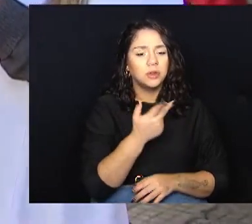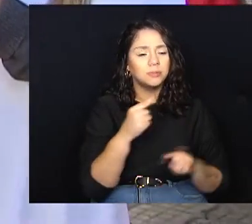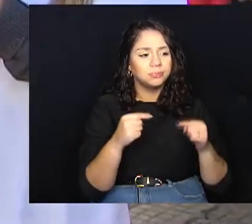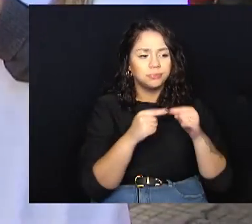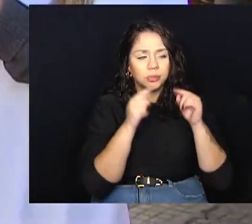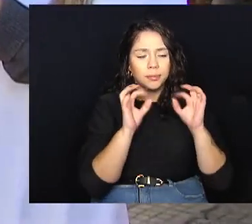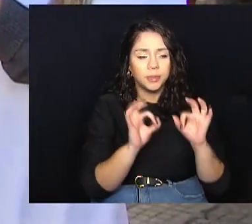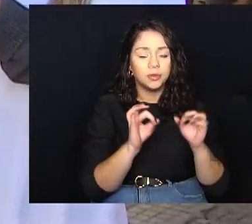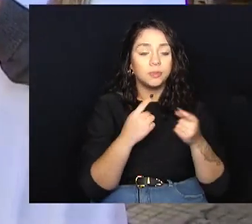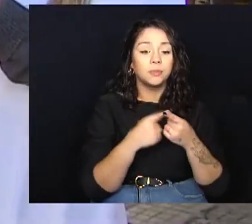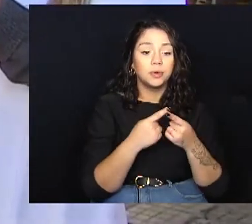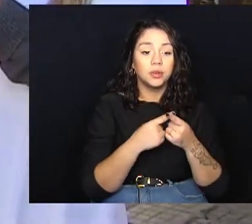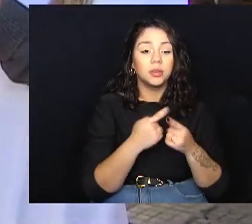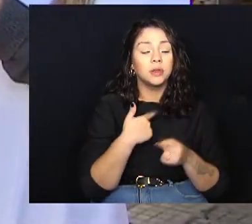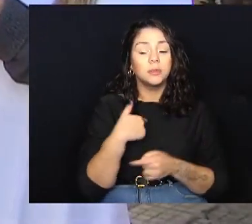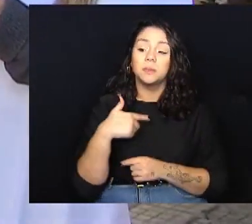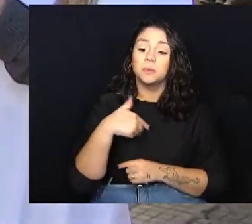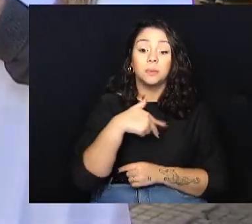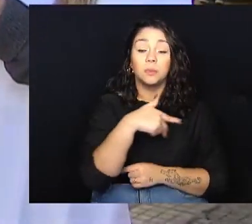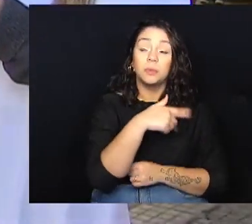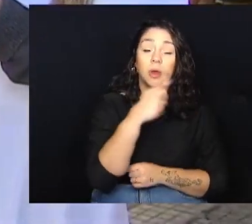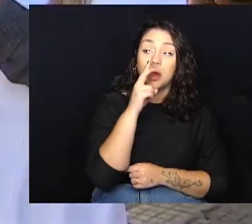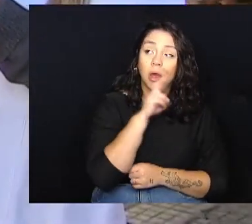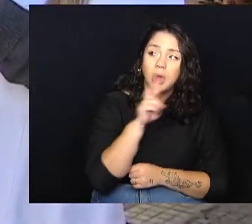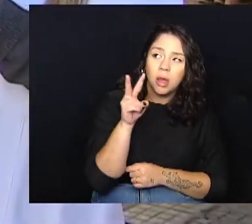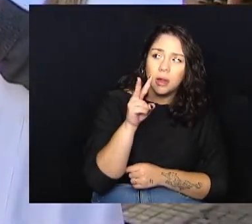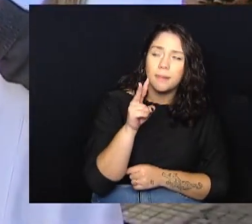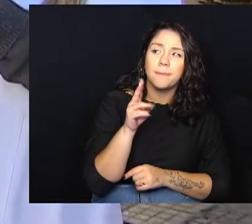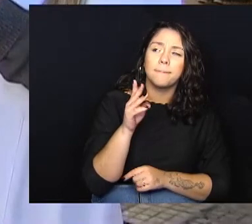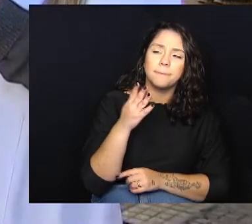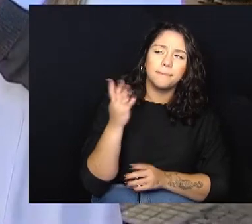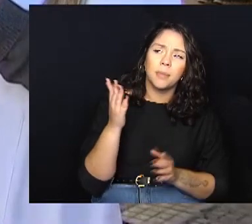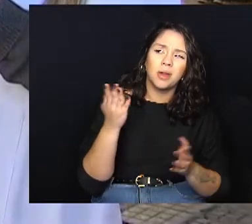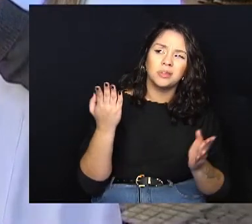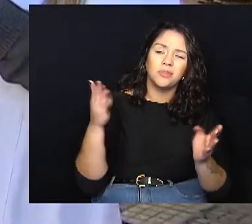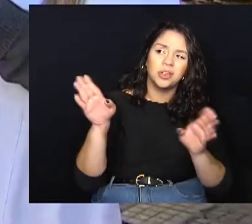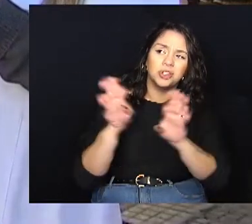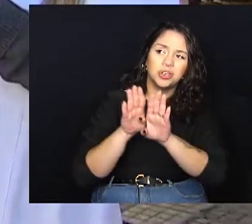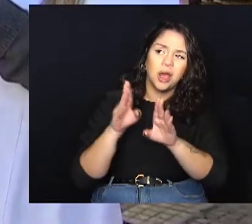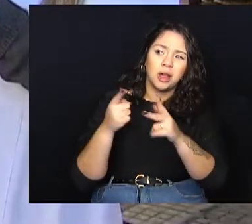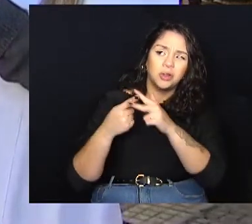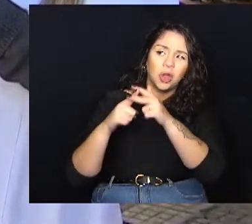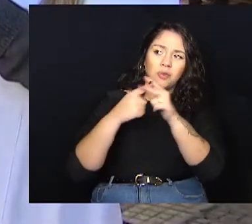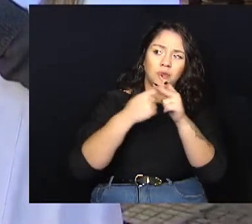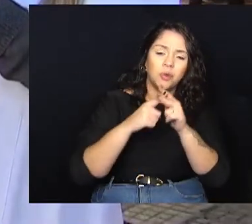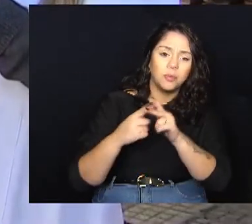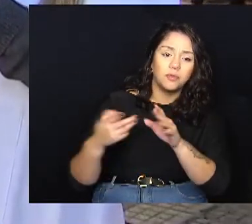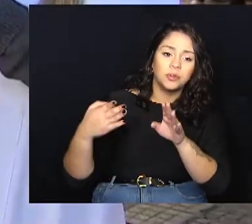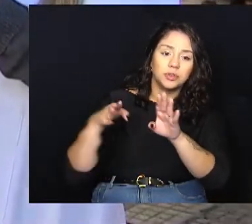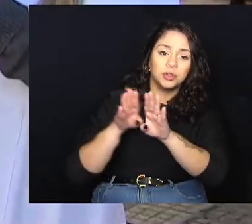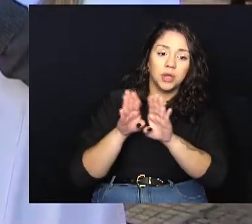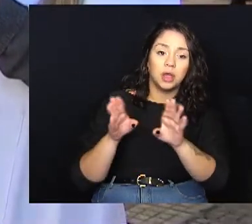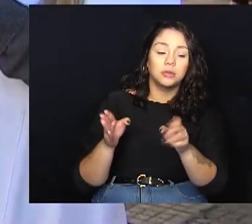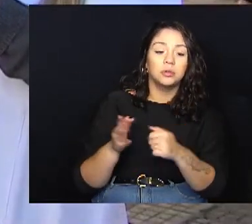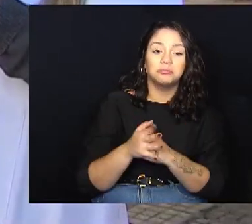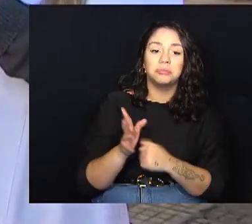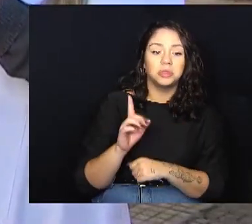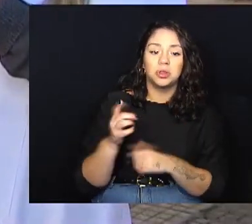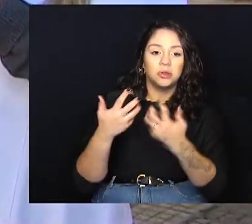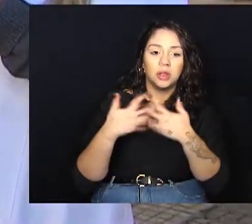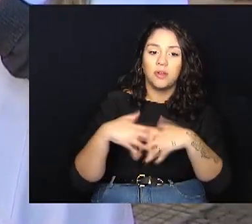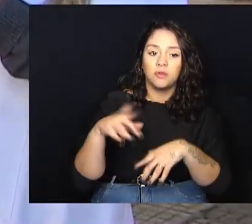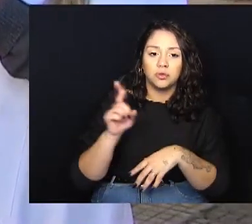porque passa de fato né essa impressão Puxa vida o mercadão tá em reforma o mercadão é não está